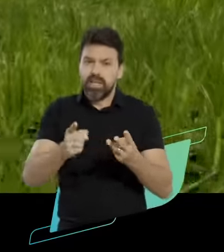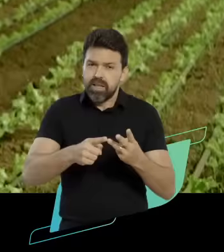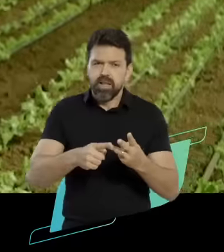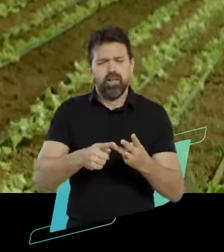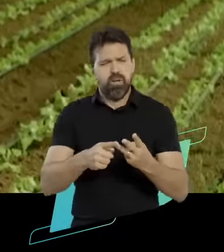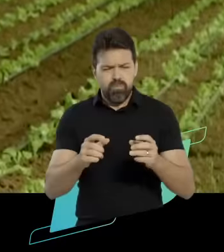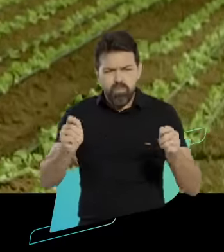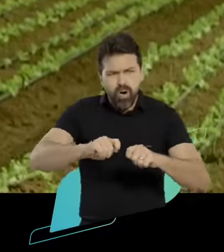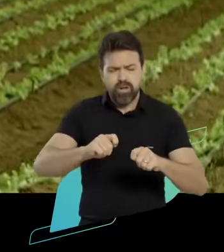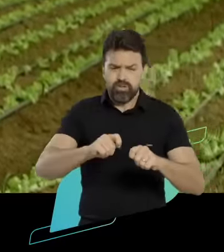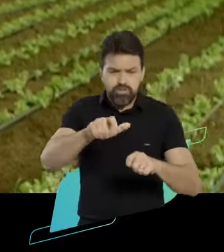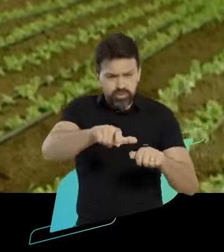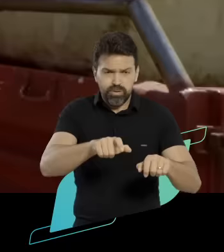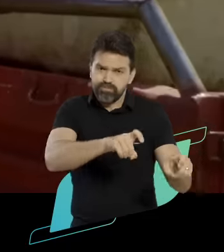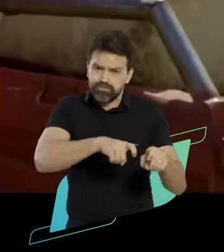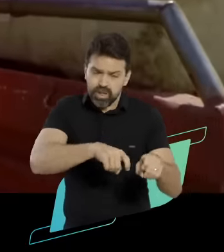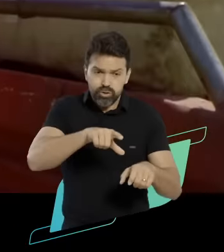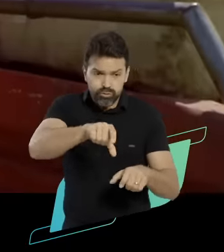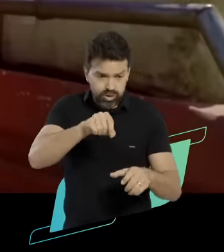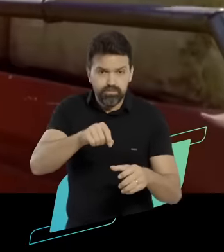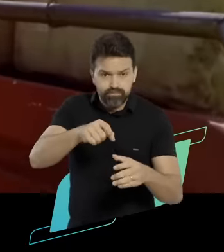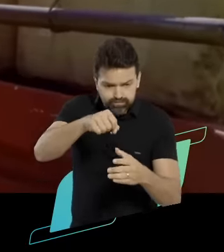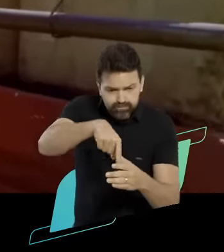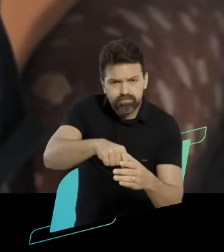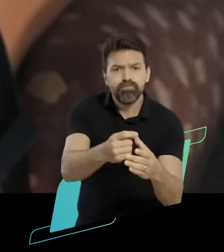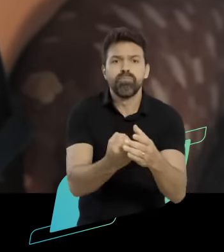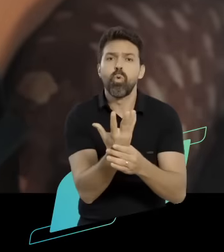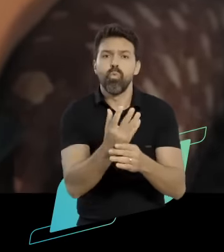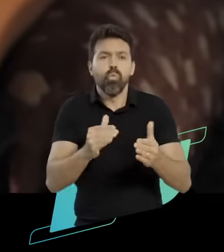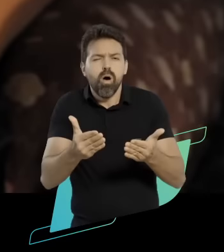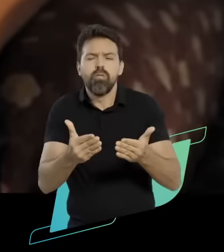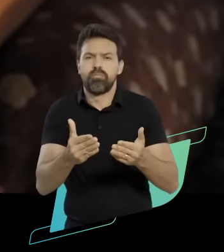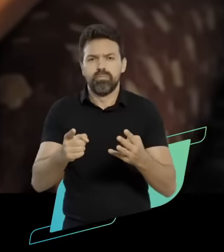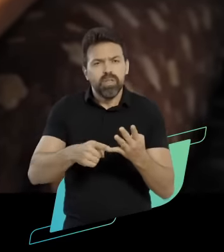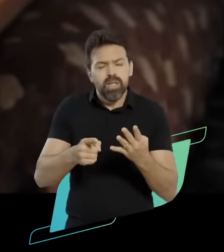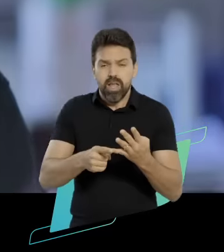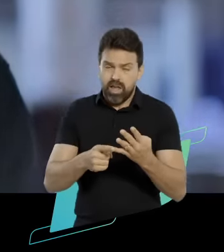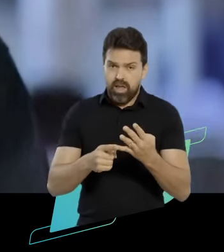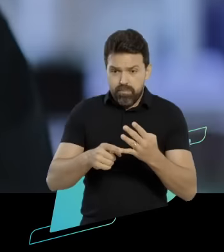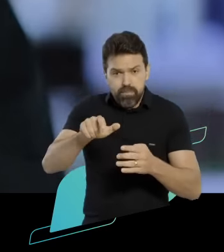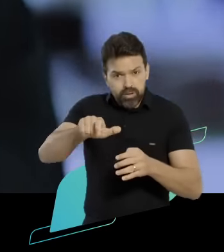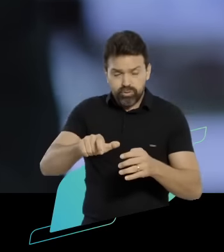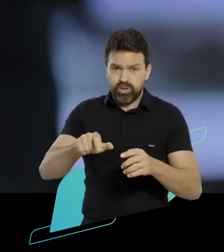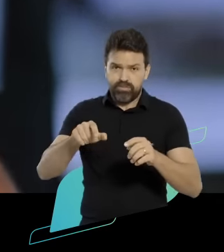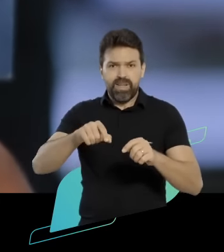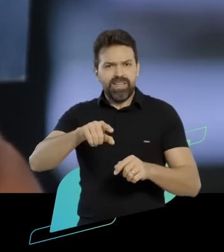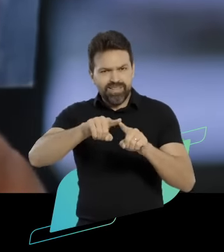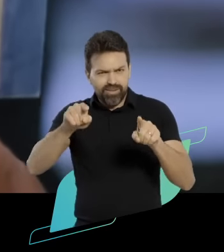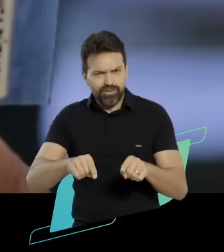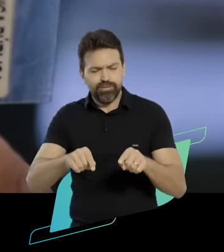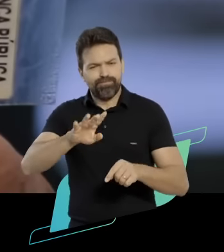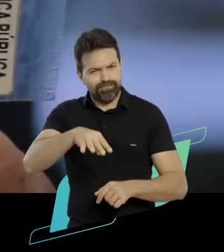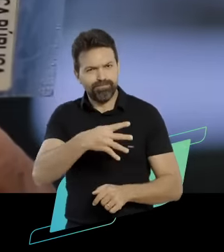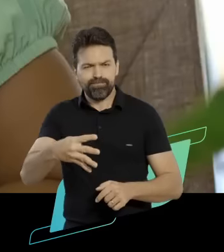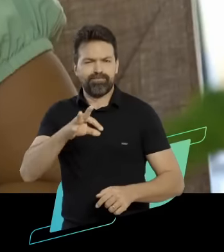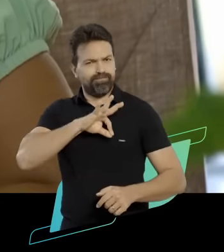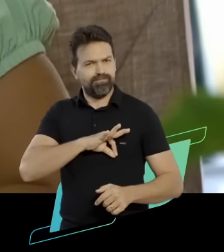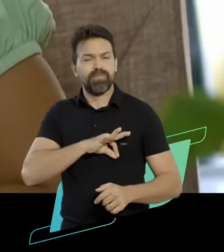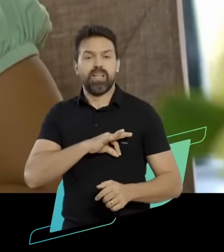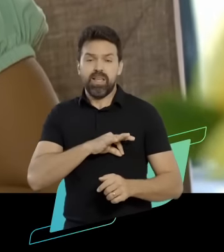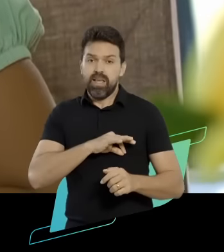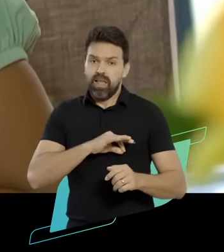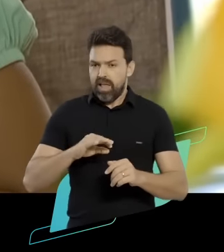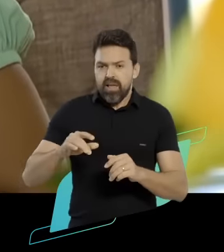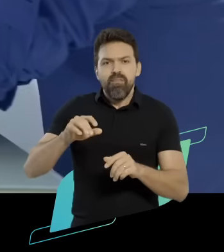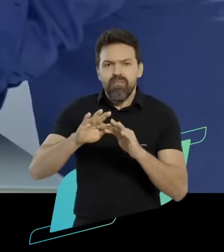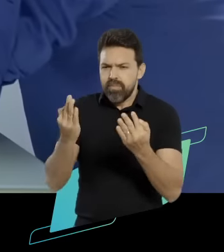que um produtor do campo escolha a sua produção, resolve a vida de um funcionário com um enquadramento,